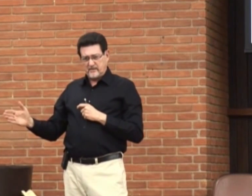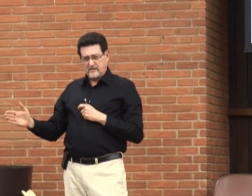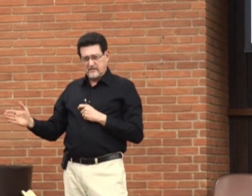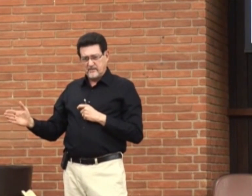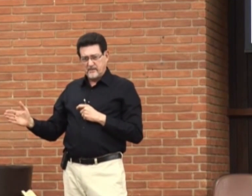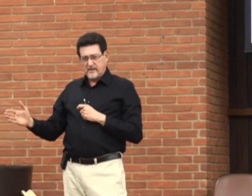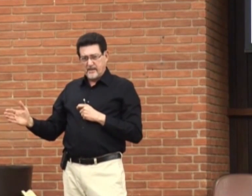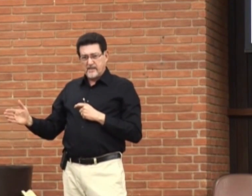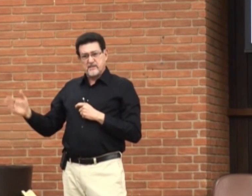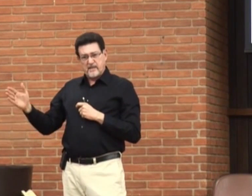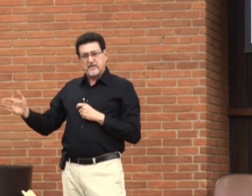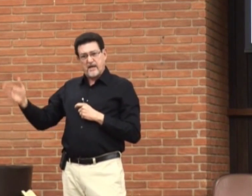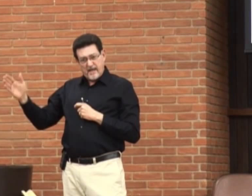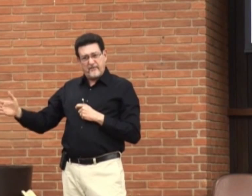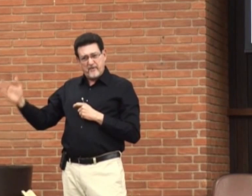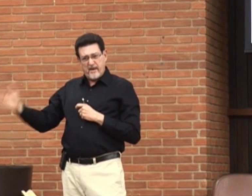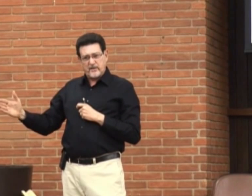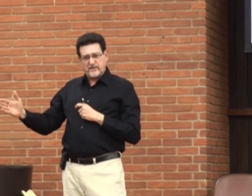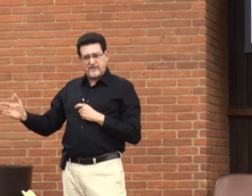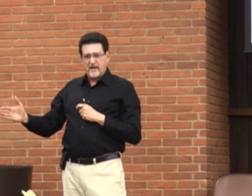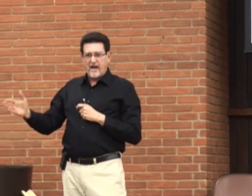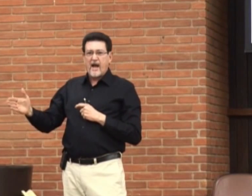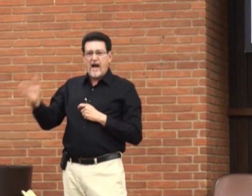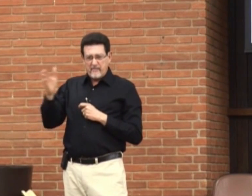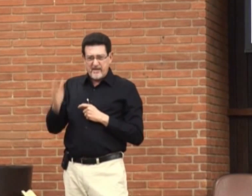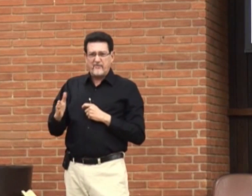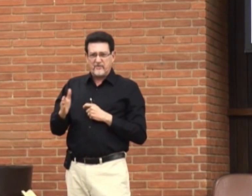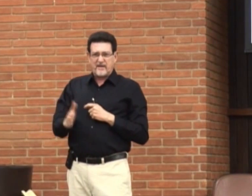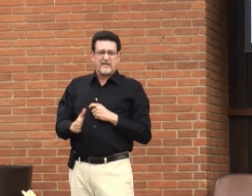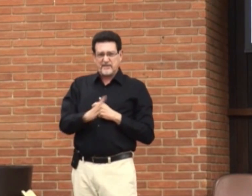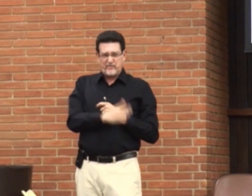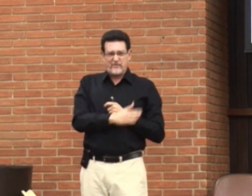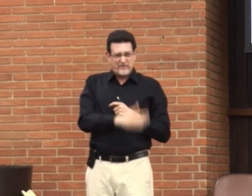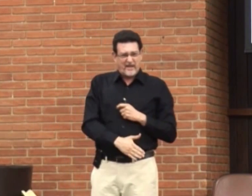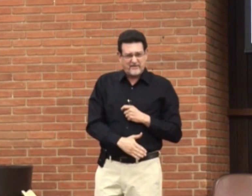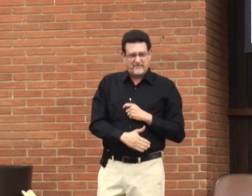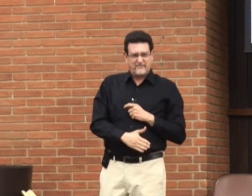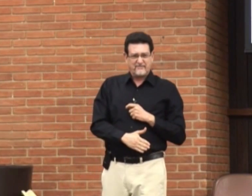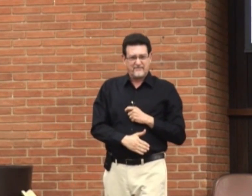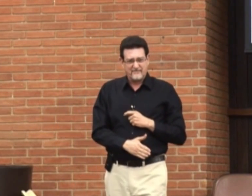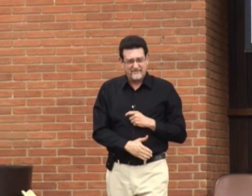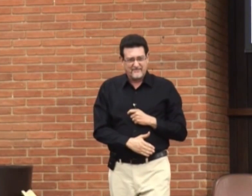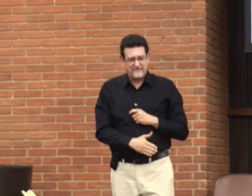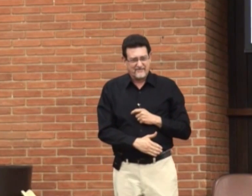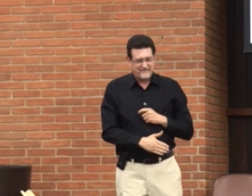vontade seja livremente a minha vontade de boa vontade.